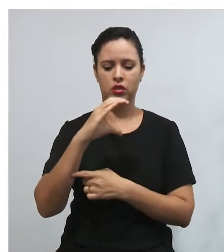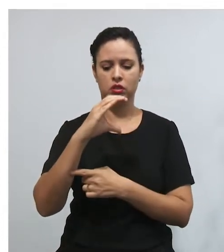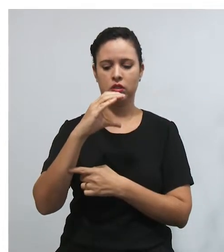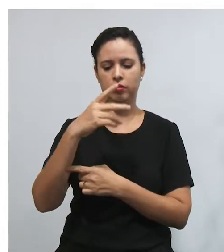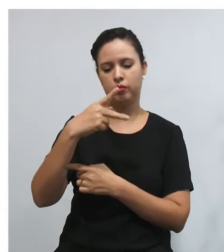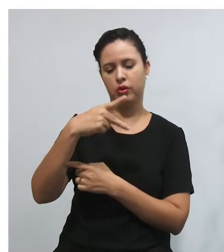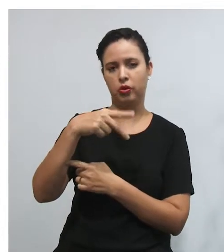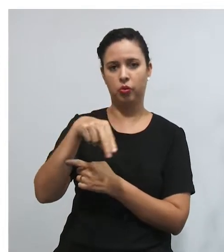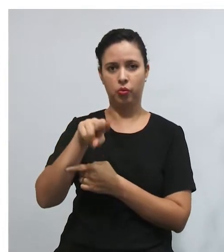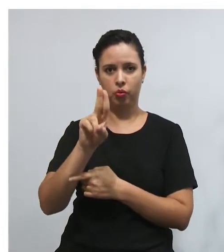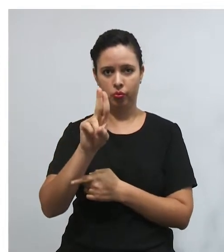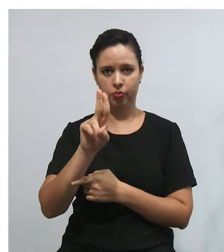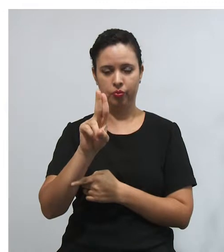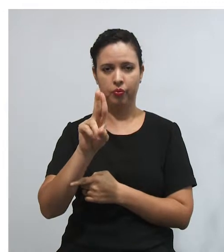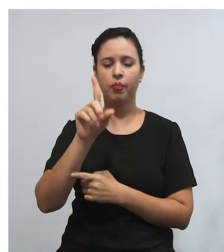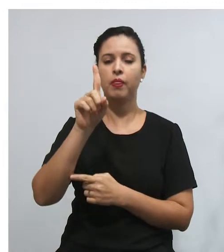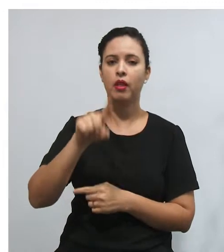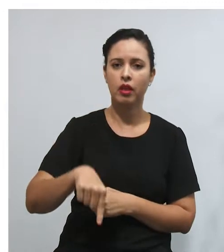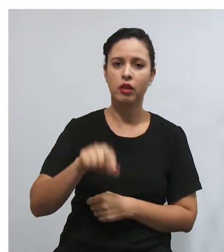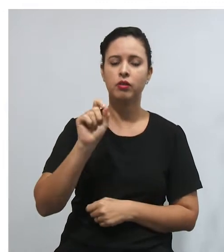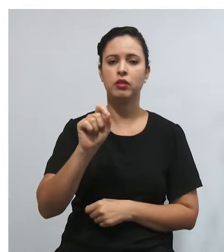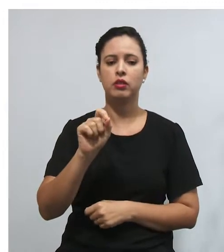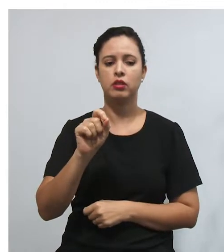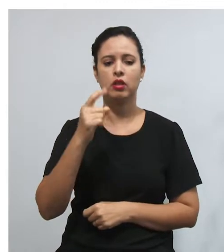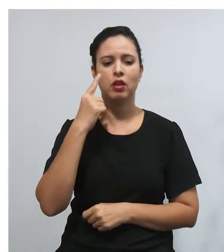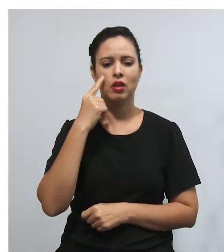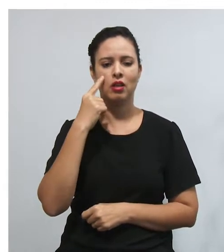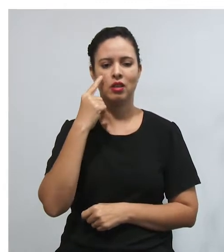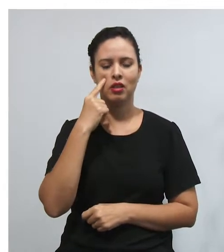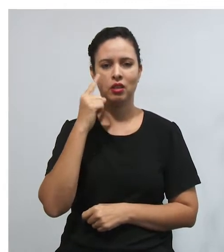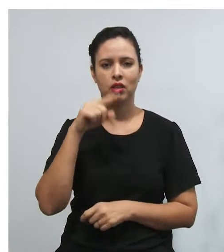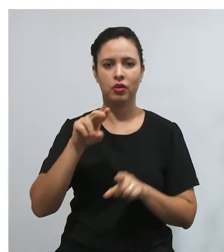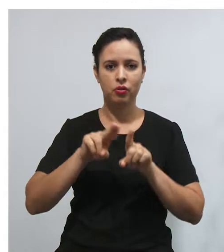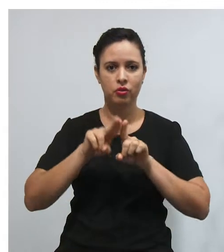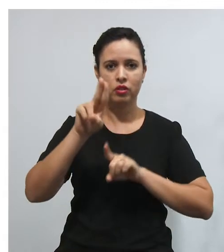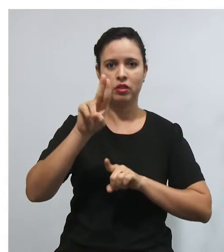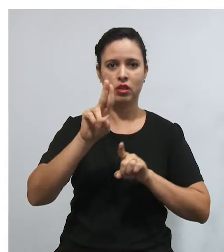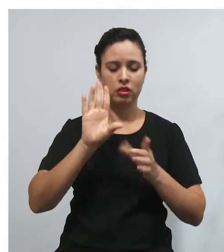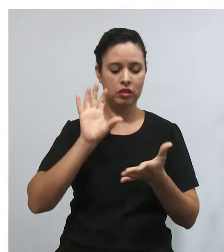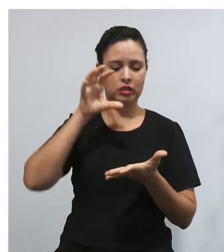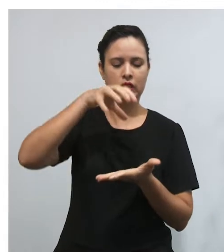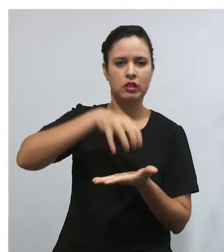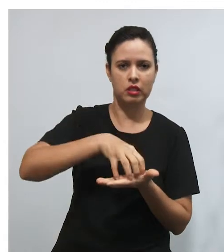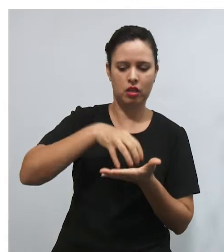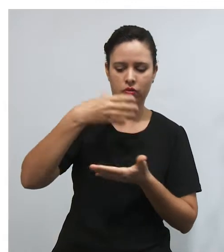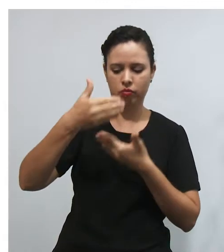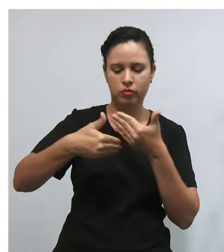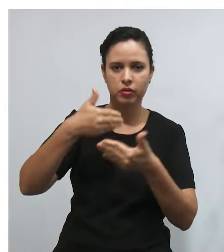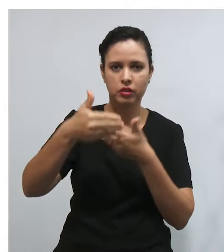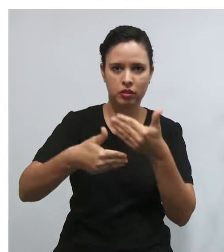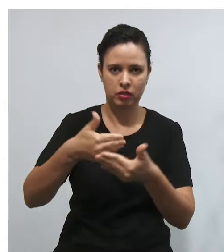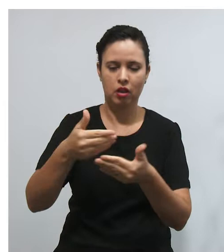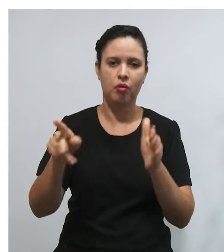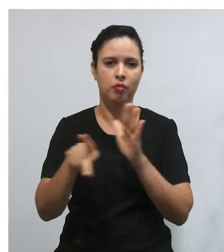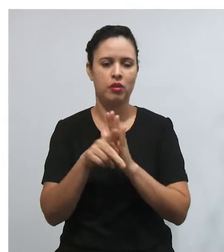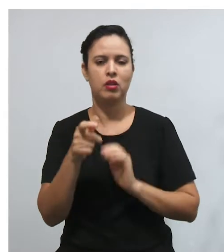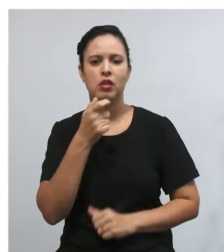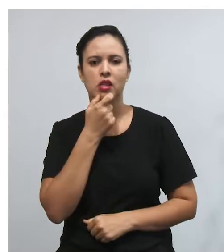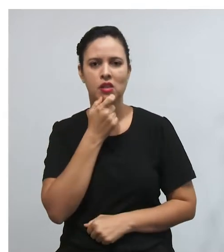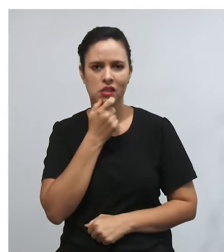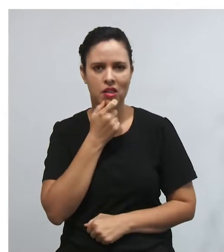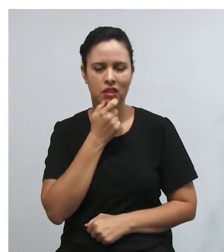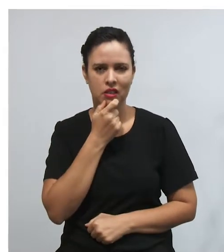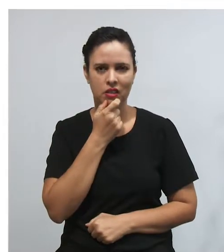de CPU. Tá? CPU é a unidade central de processamento, tá? Do inglês, tá? Unidade central de